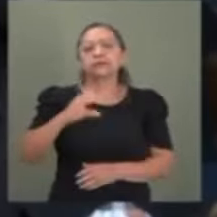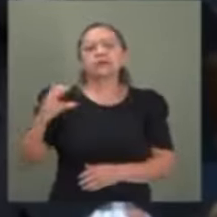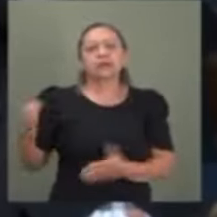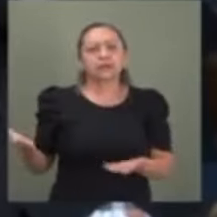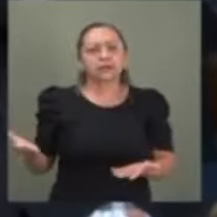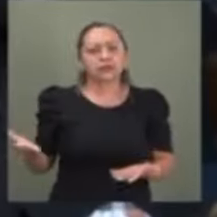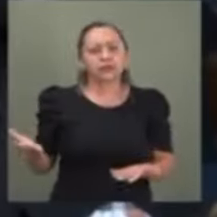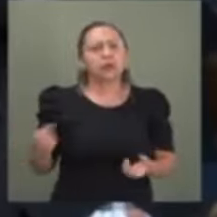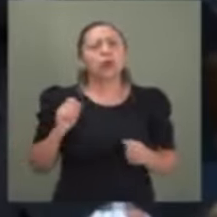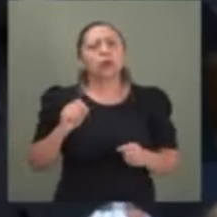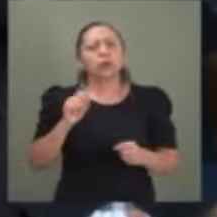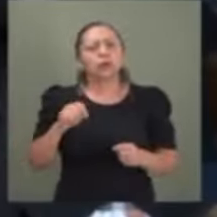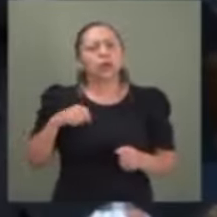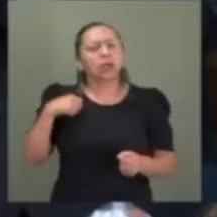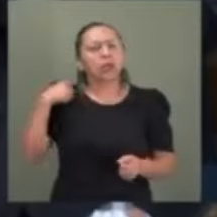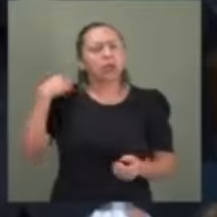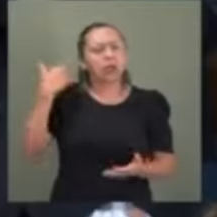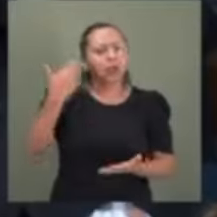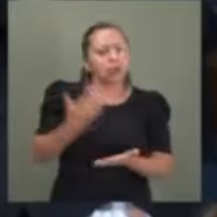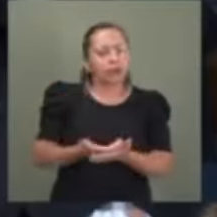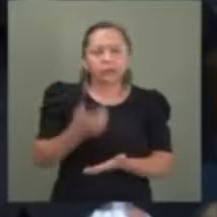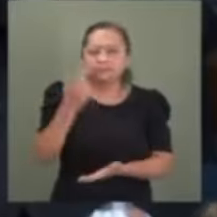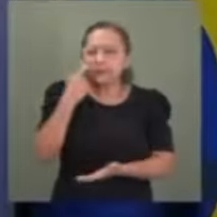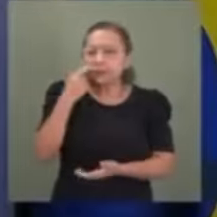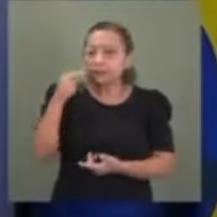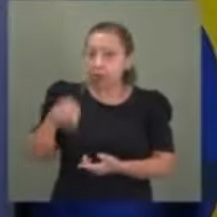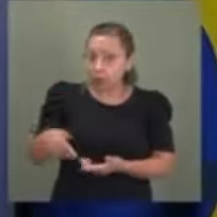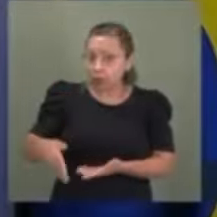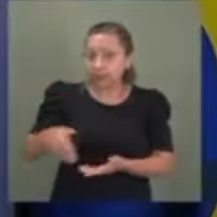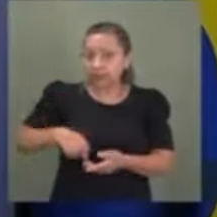E os sinais que vêm do atual governo não são bons.